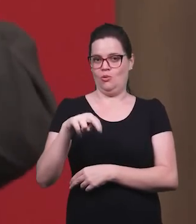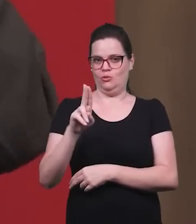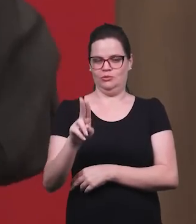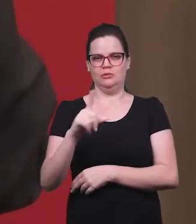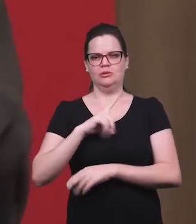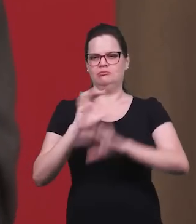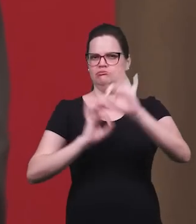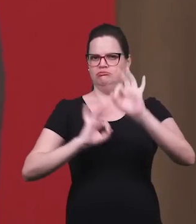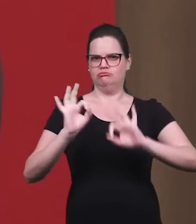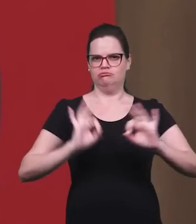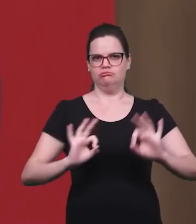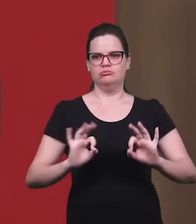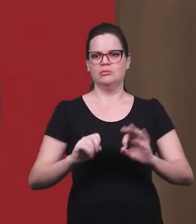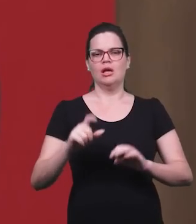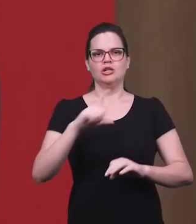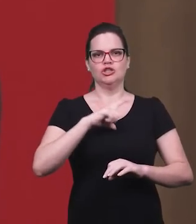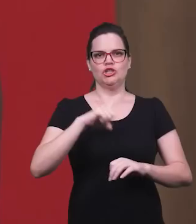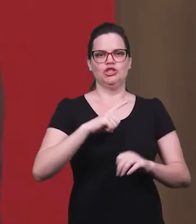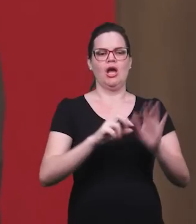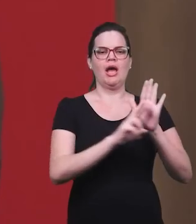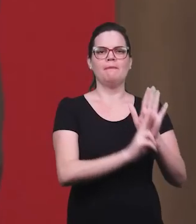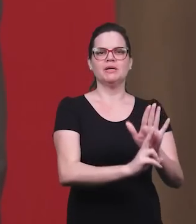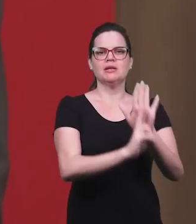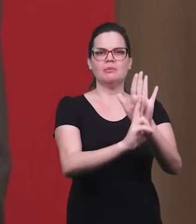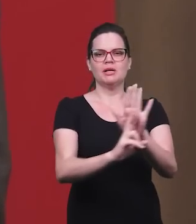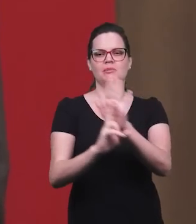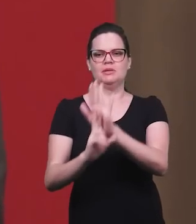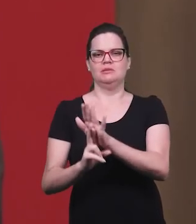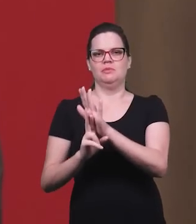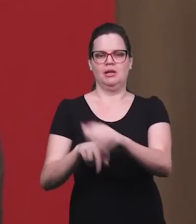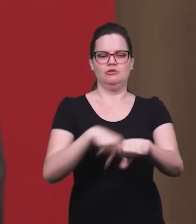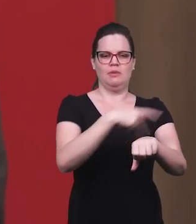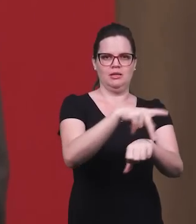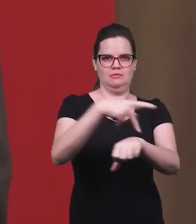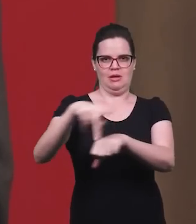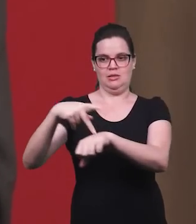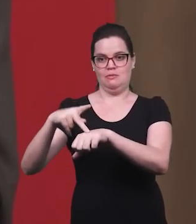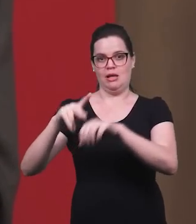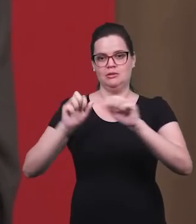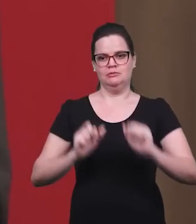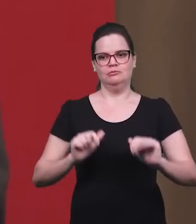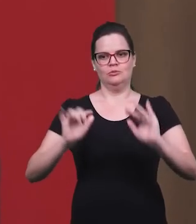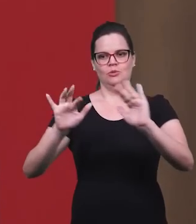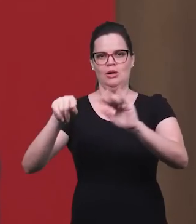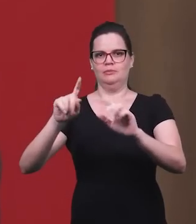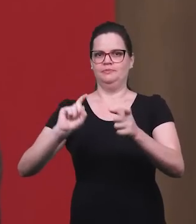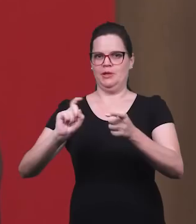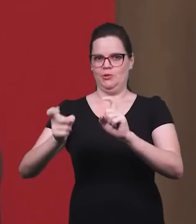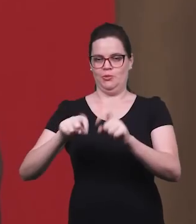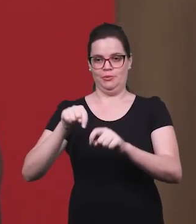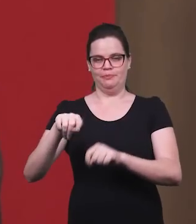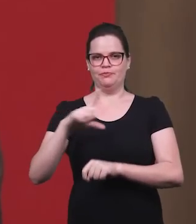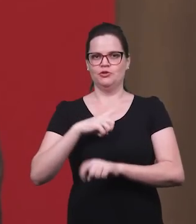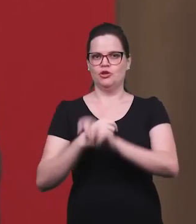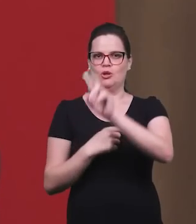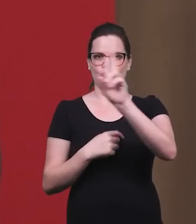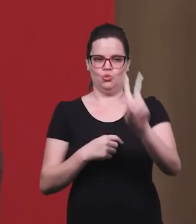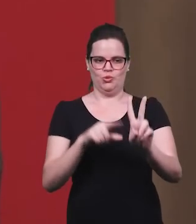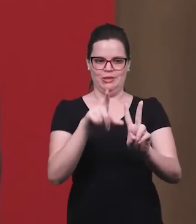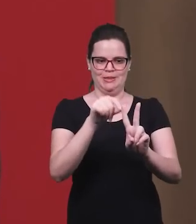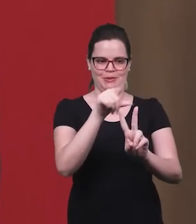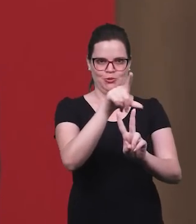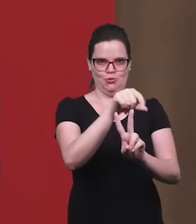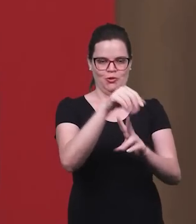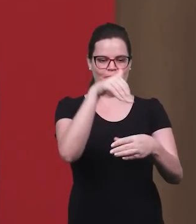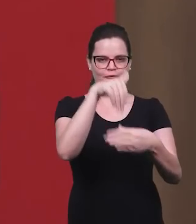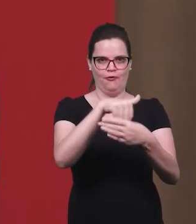internacional representado por todas as nações, havia 2 alternativas: a